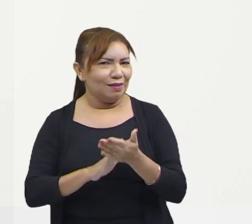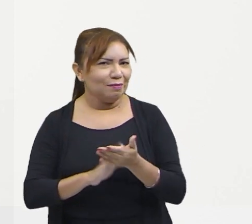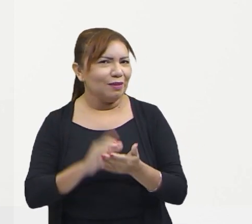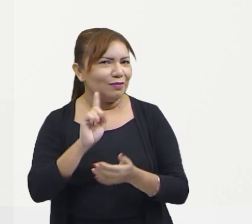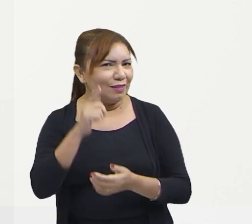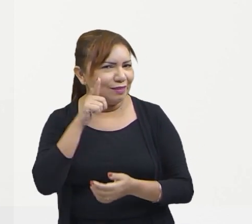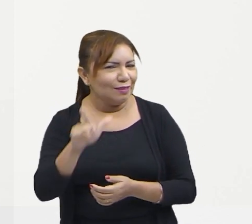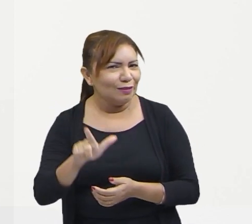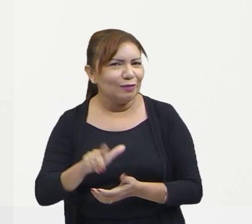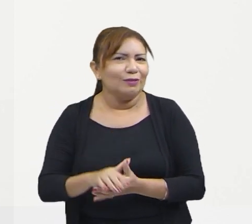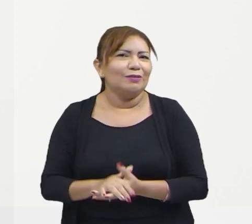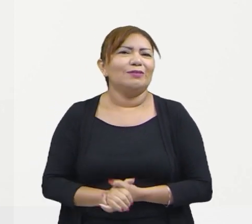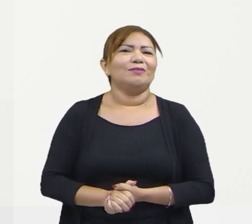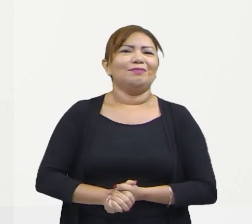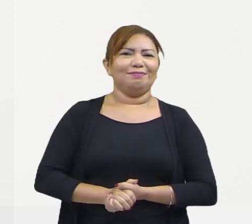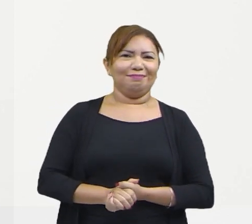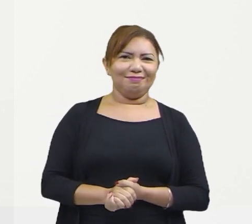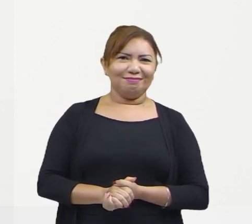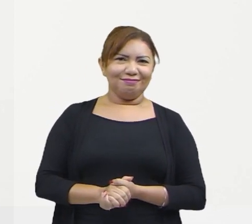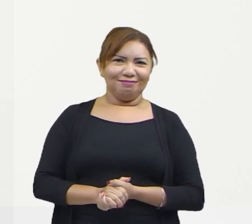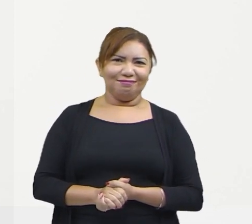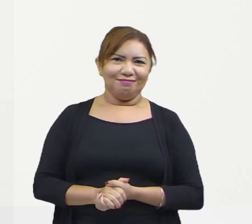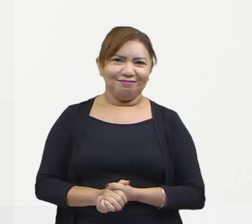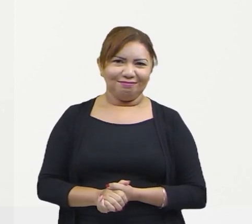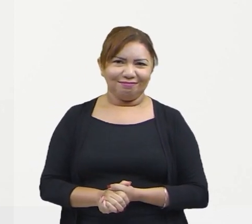quem acertou.